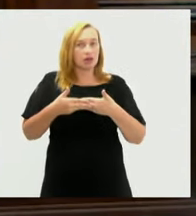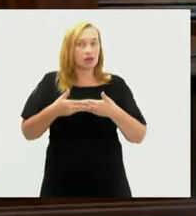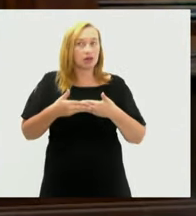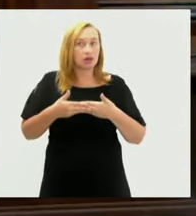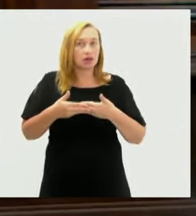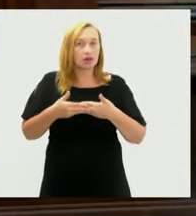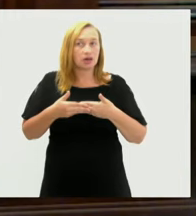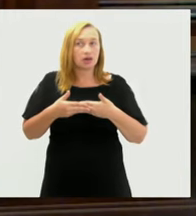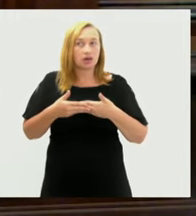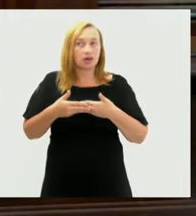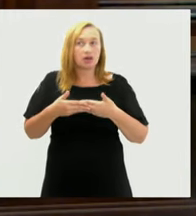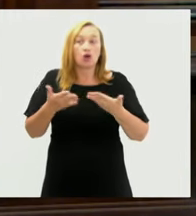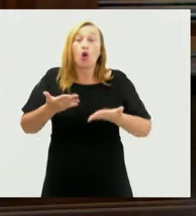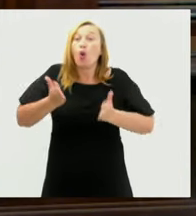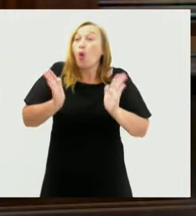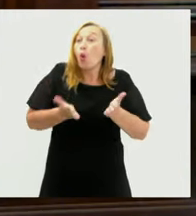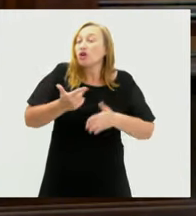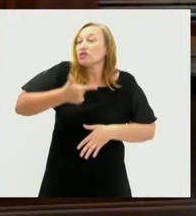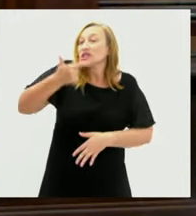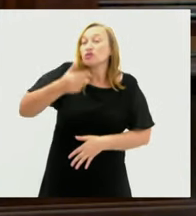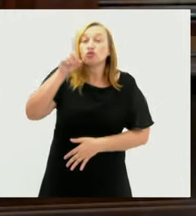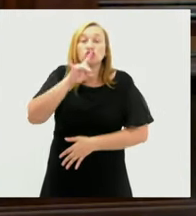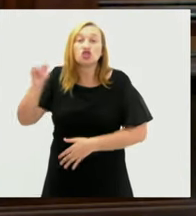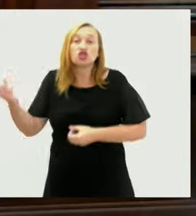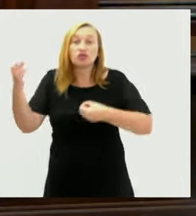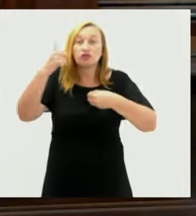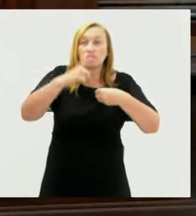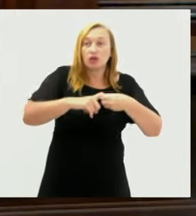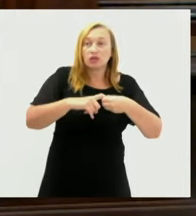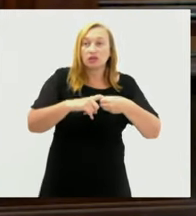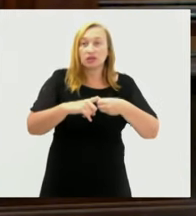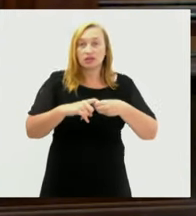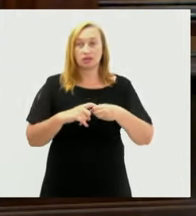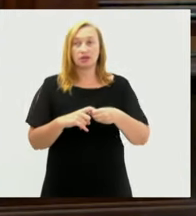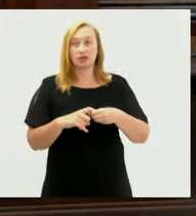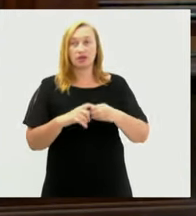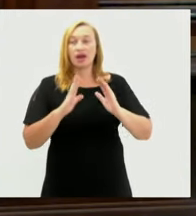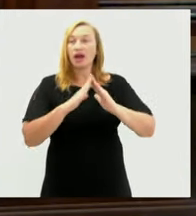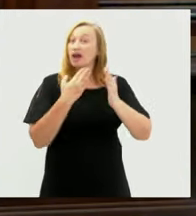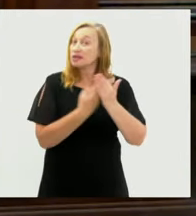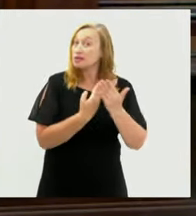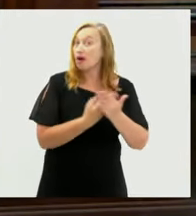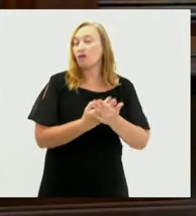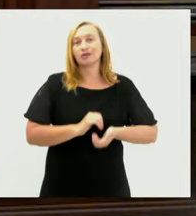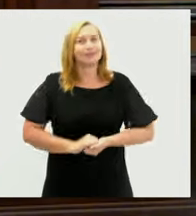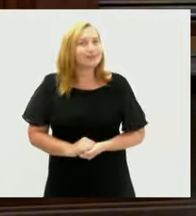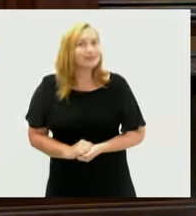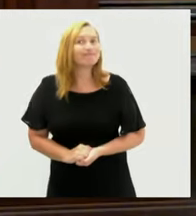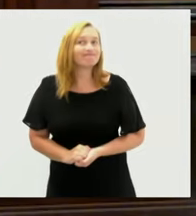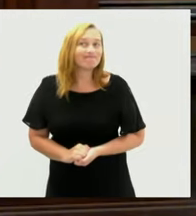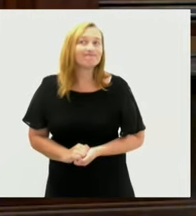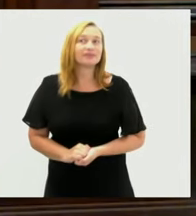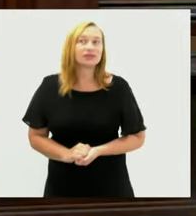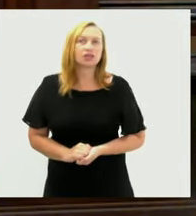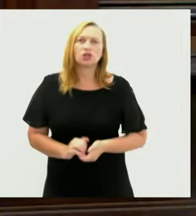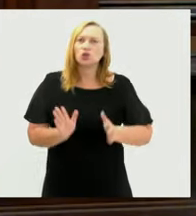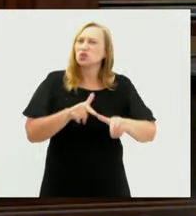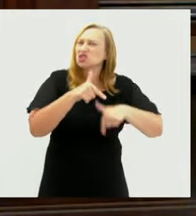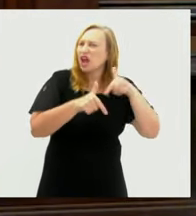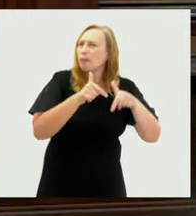e hoje é o segundo dia de volta às aulas. E no segundo dia de volta às aulas, as